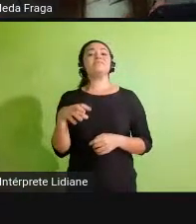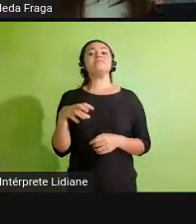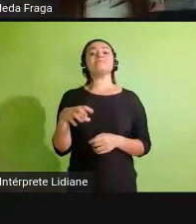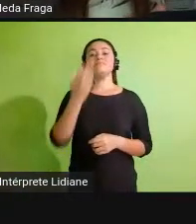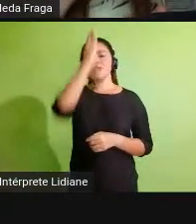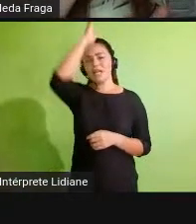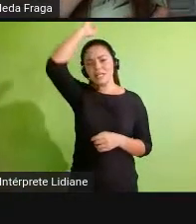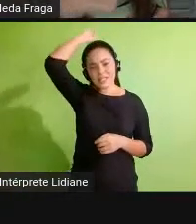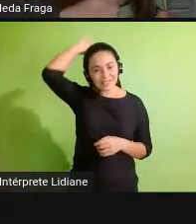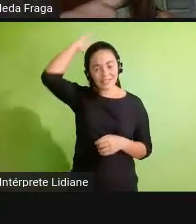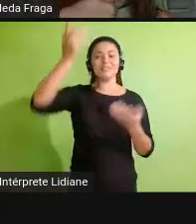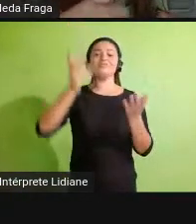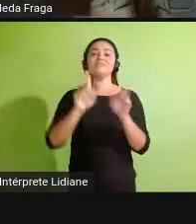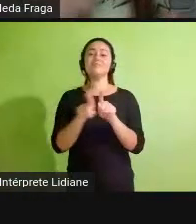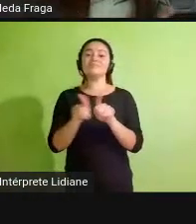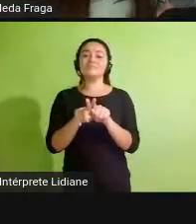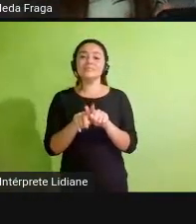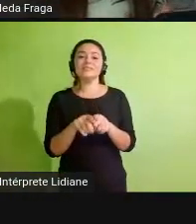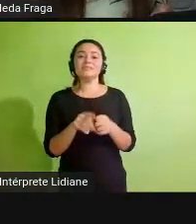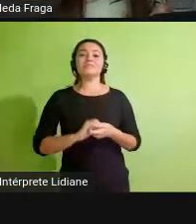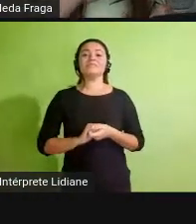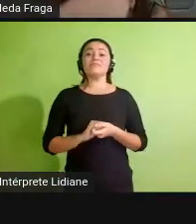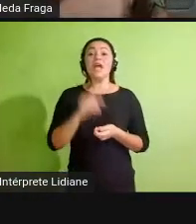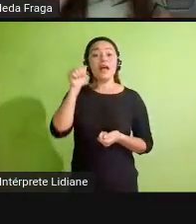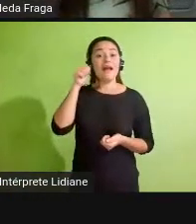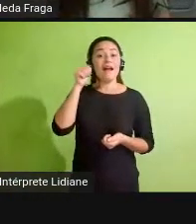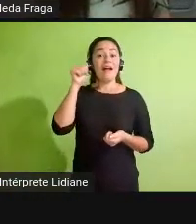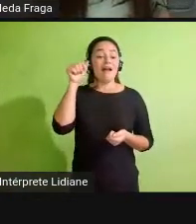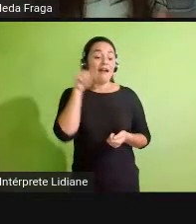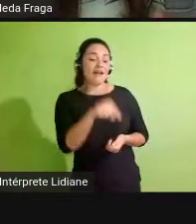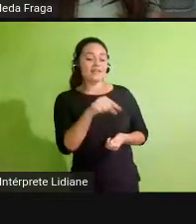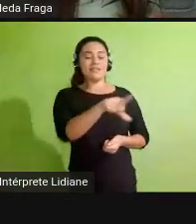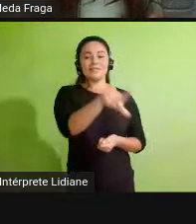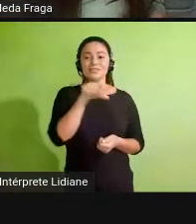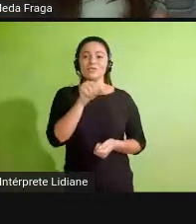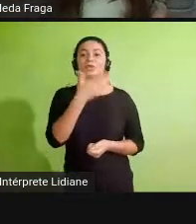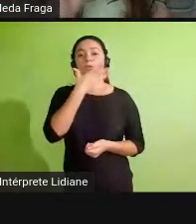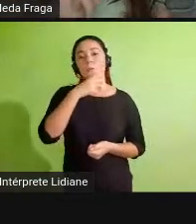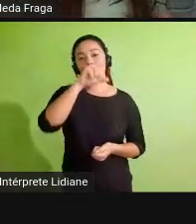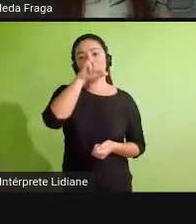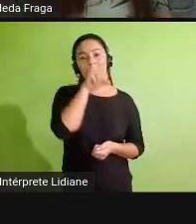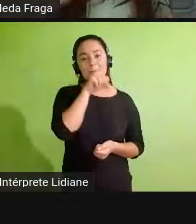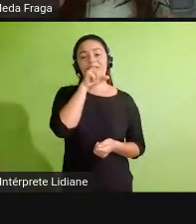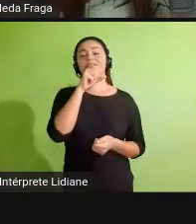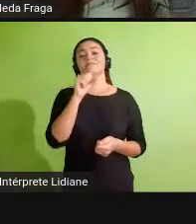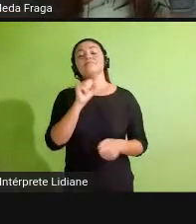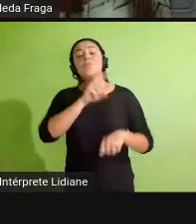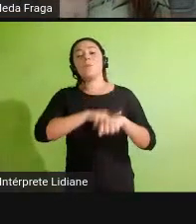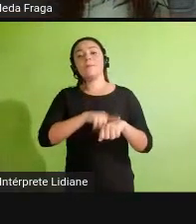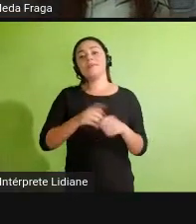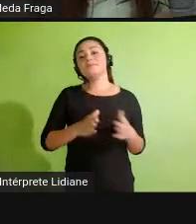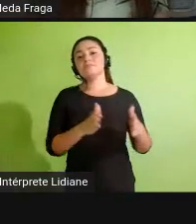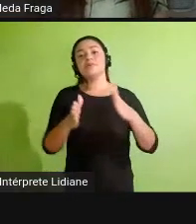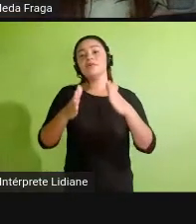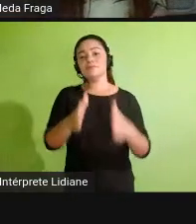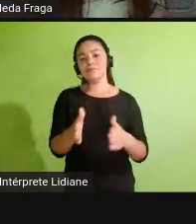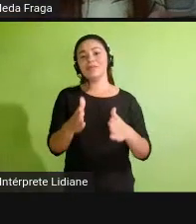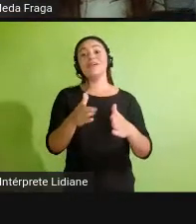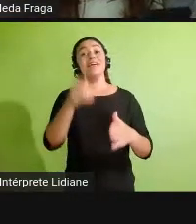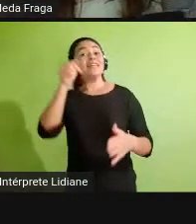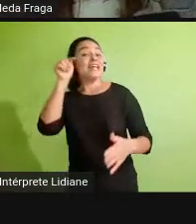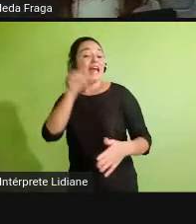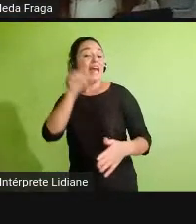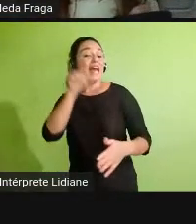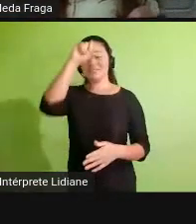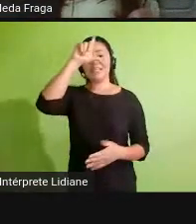matemática. Essa é a opção do pai. O caminho que ela segue quando o jogador escolhe se inspirar no pai. Se o jogador ou a